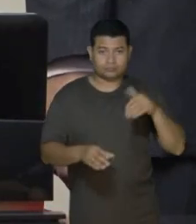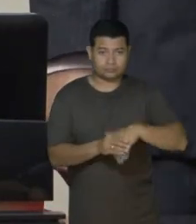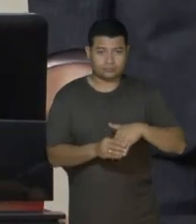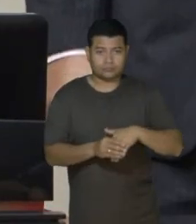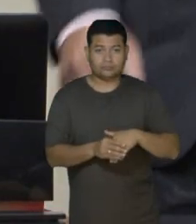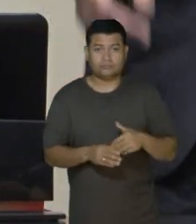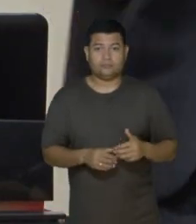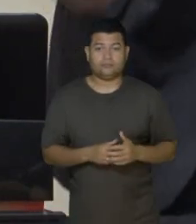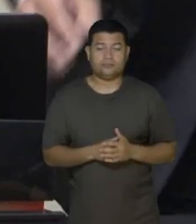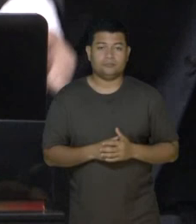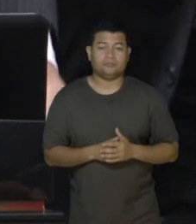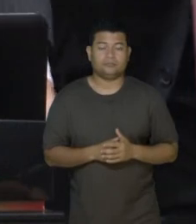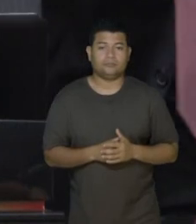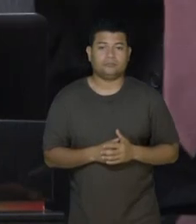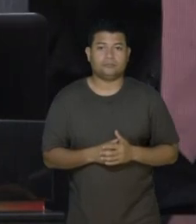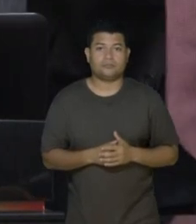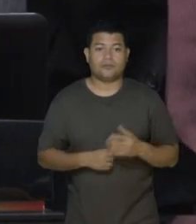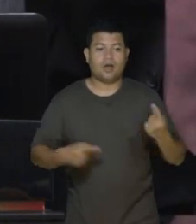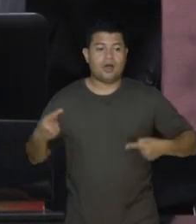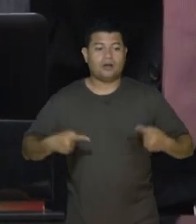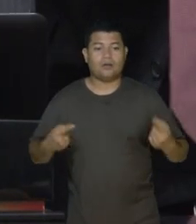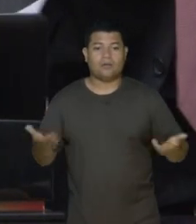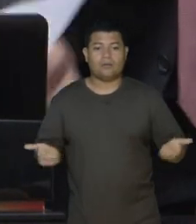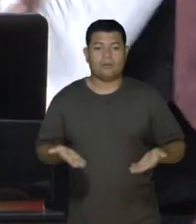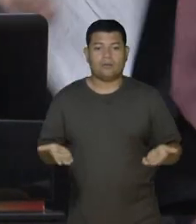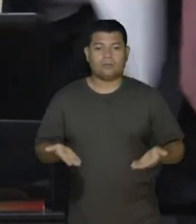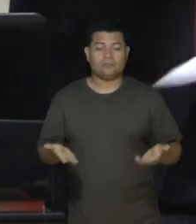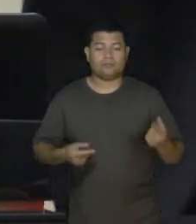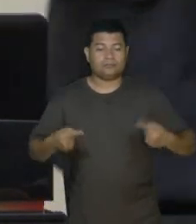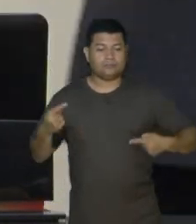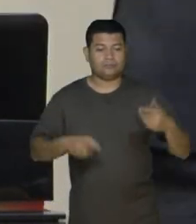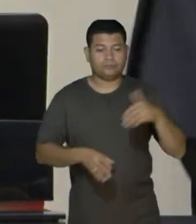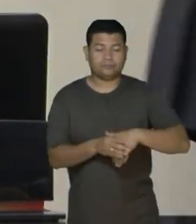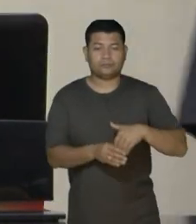veto. Discussão e votação em